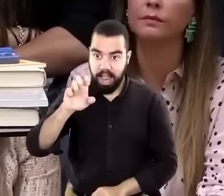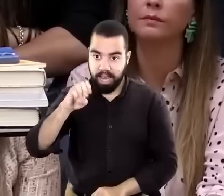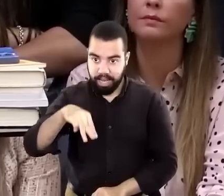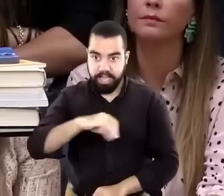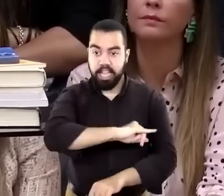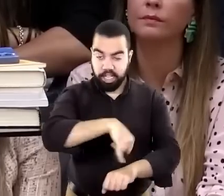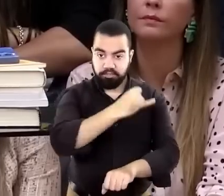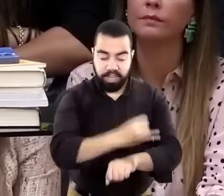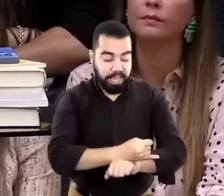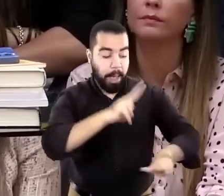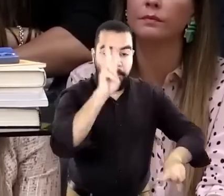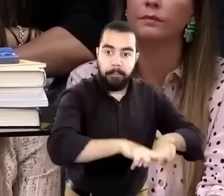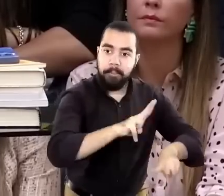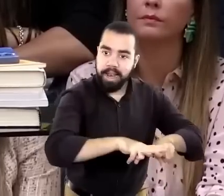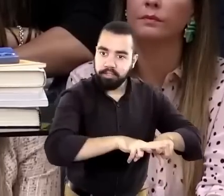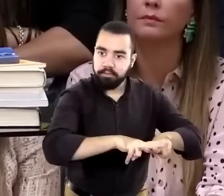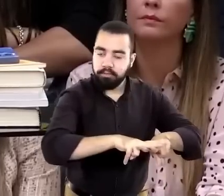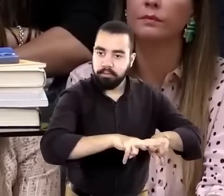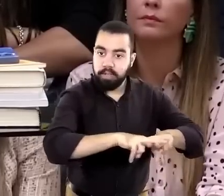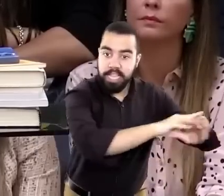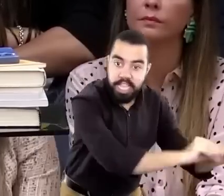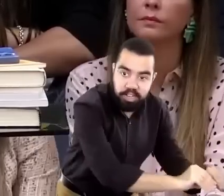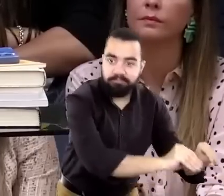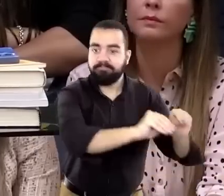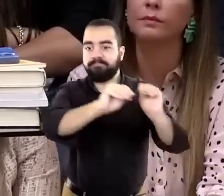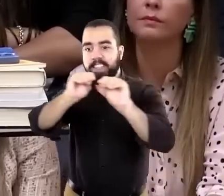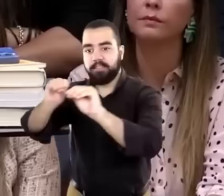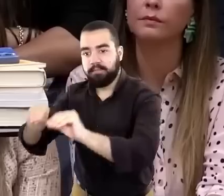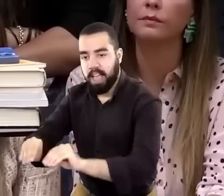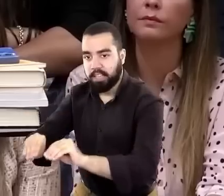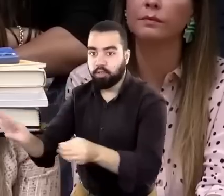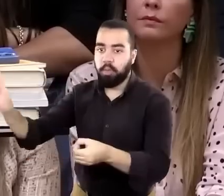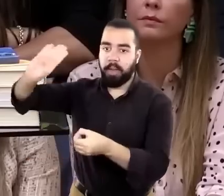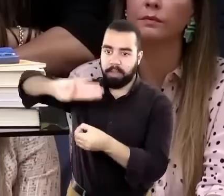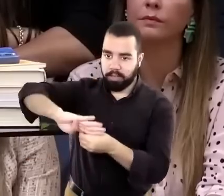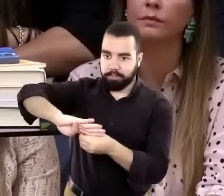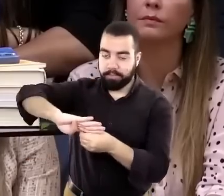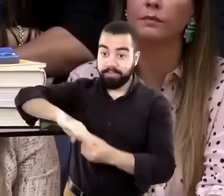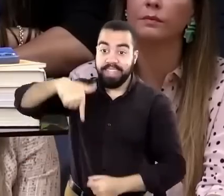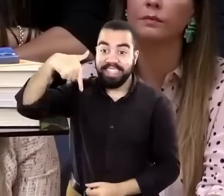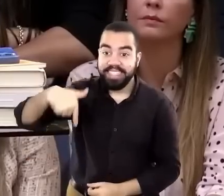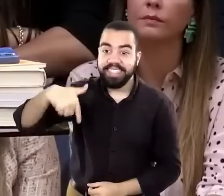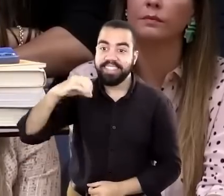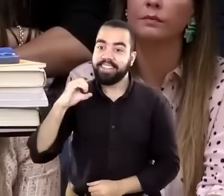E este cativeiro tinha prazo de validade, o próprio Deus estabeleceu, seriam 70 anos.